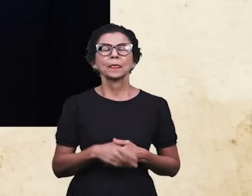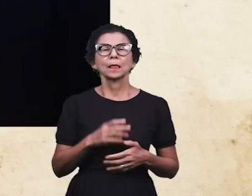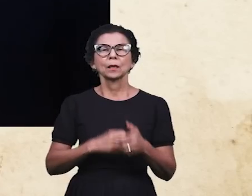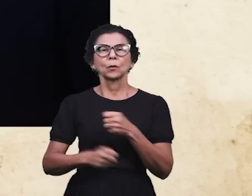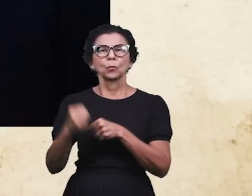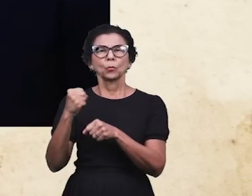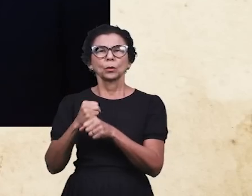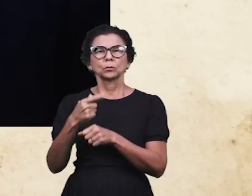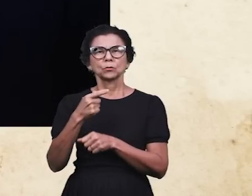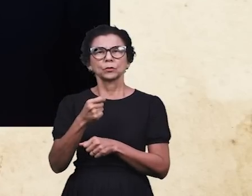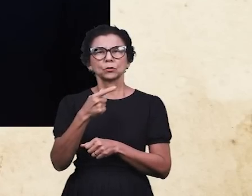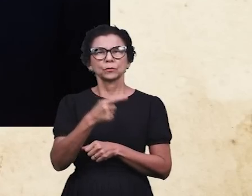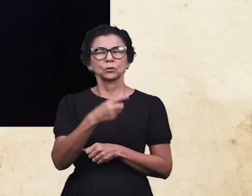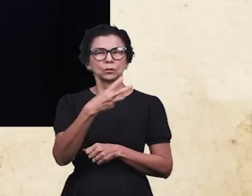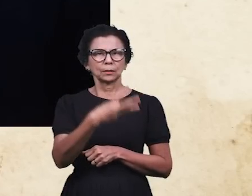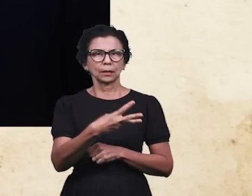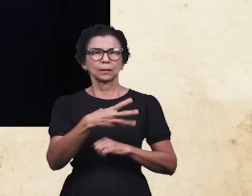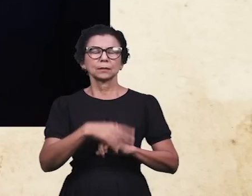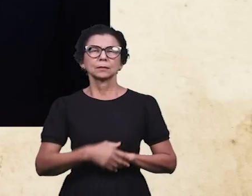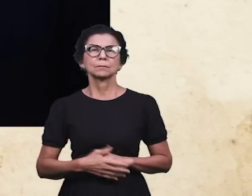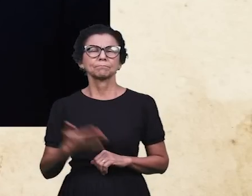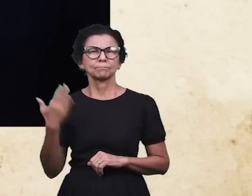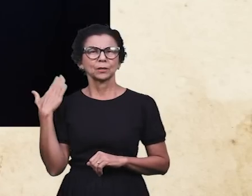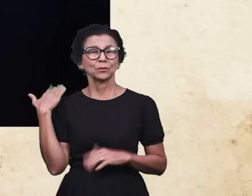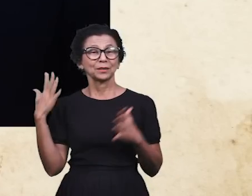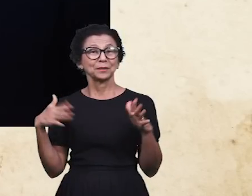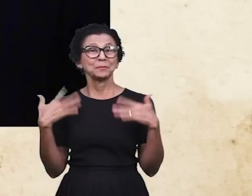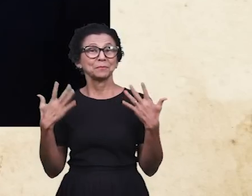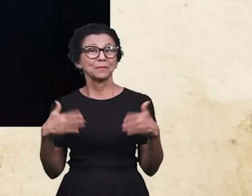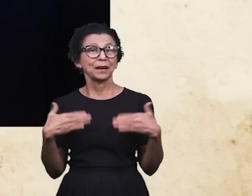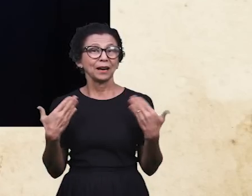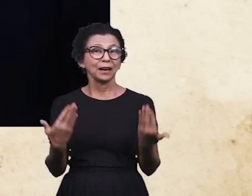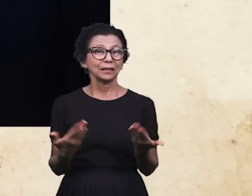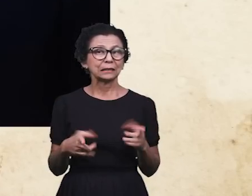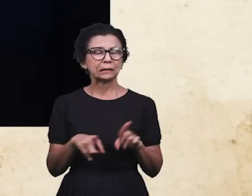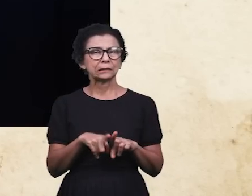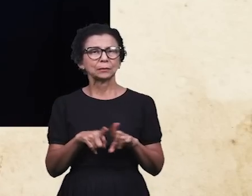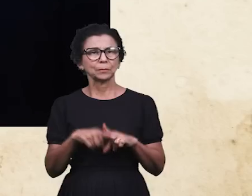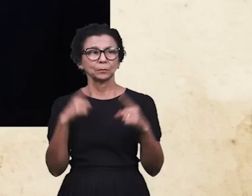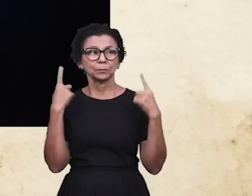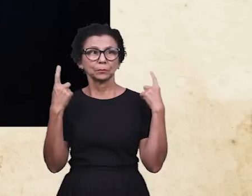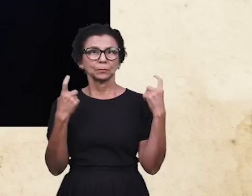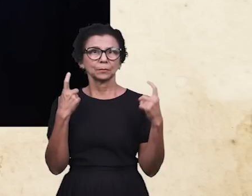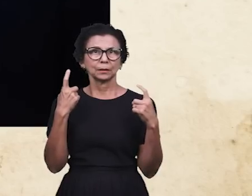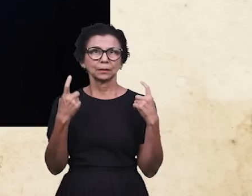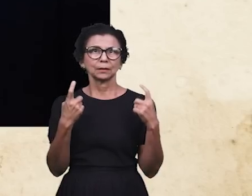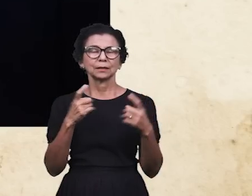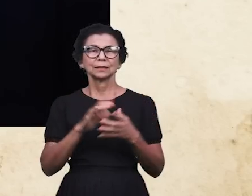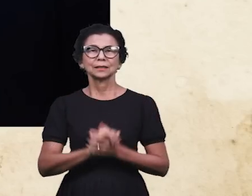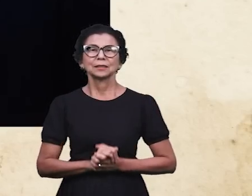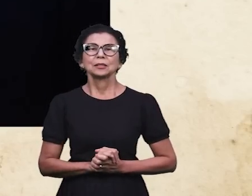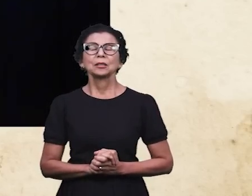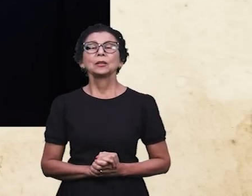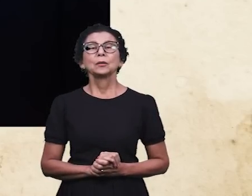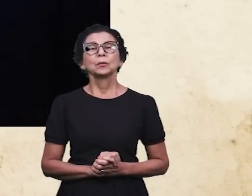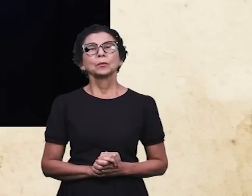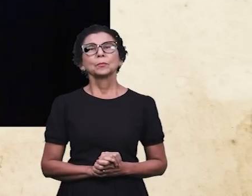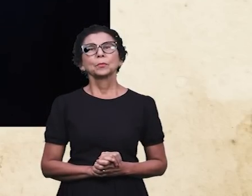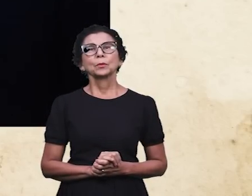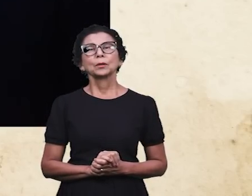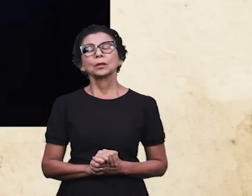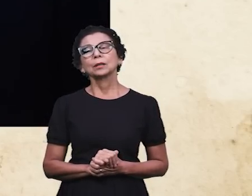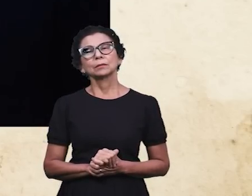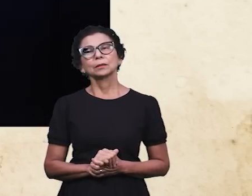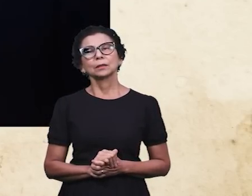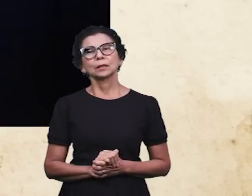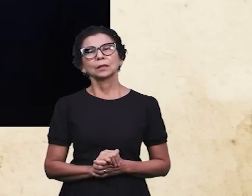de 2023, eu estava animada e ao mesmo tempo apreensiva. Eu tinha recebido a notícia que